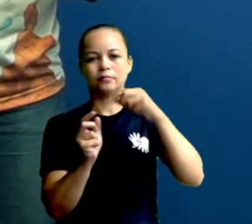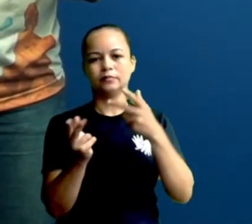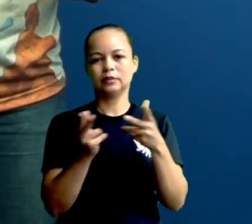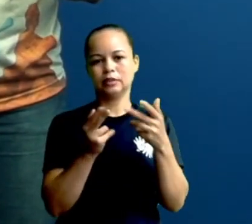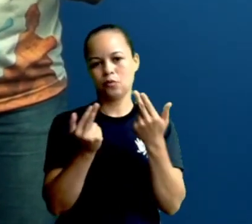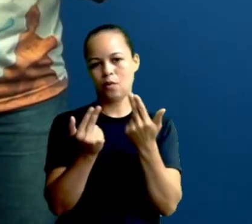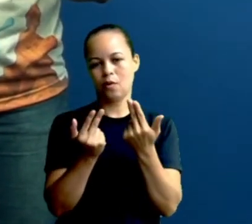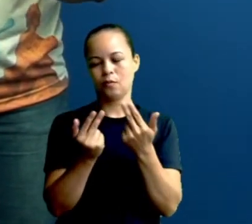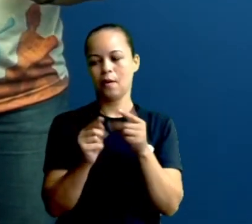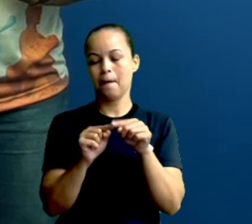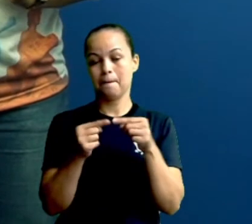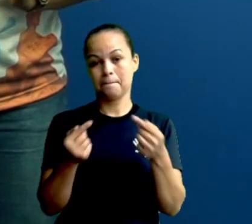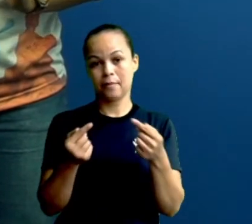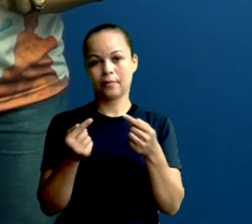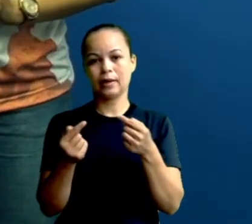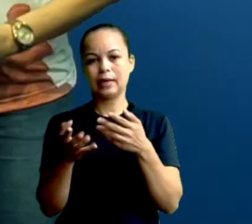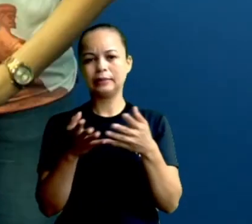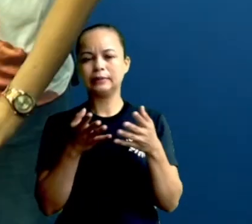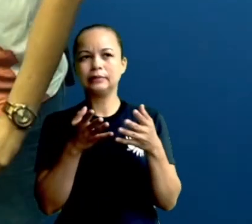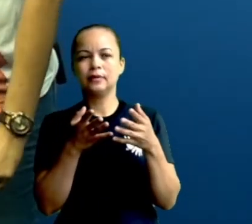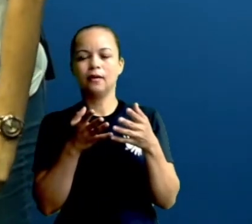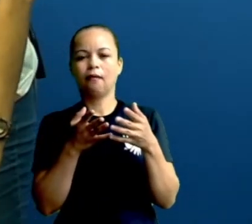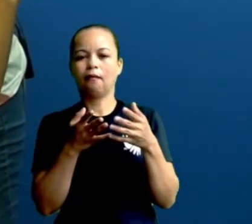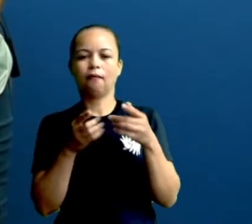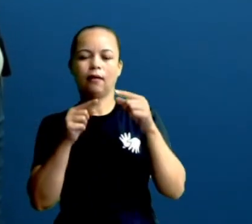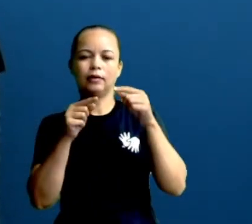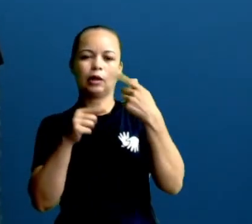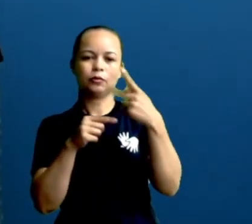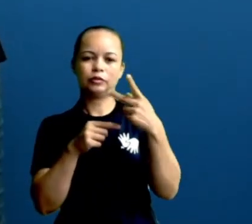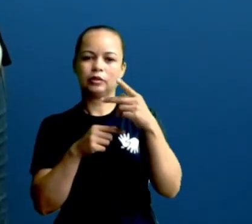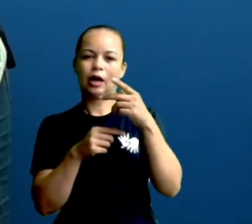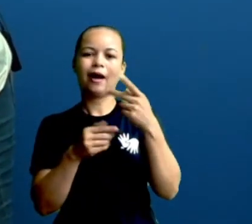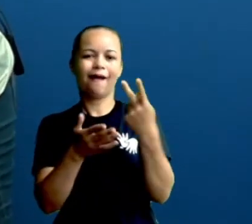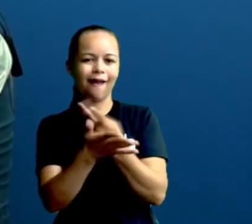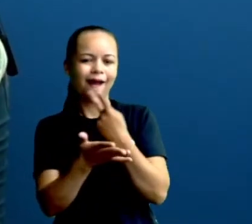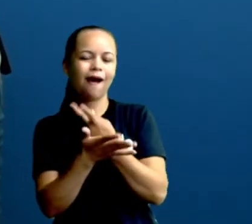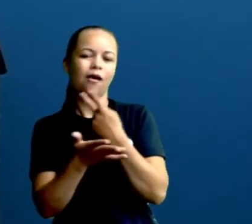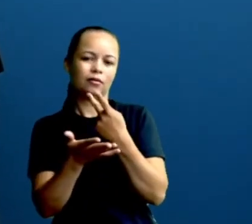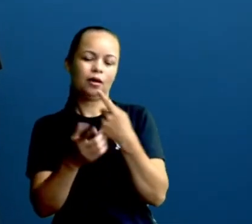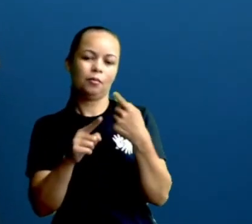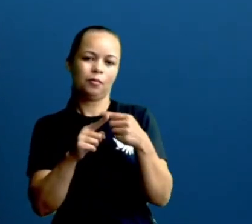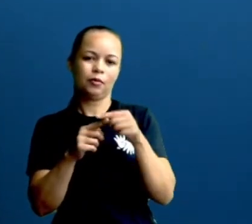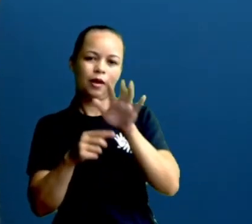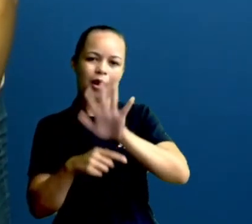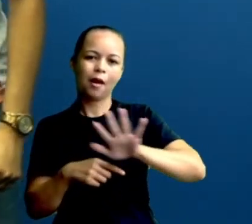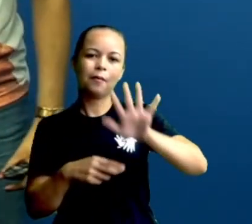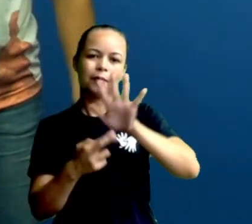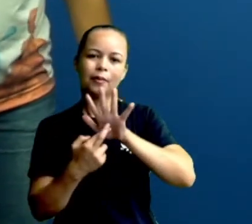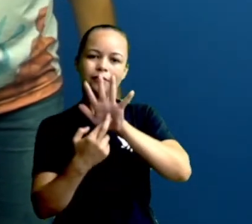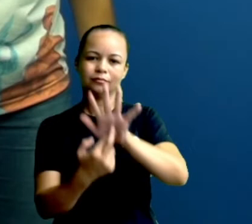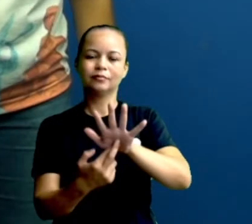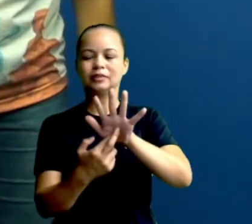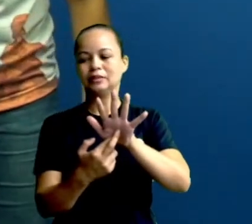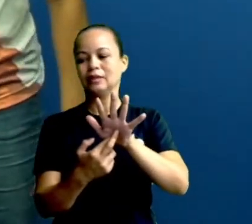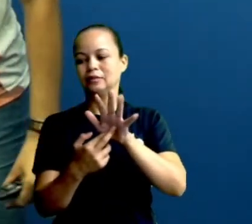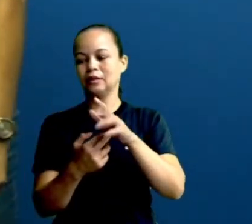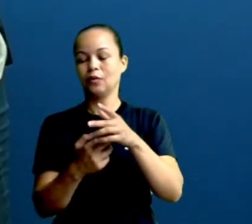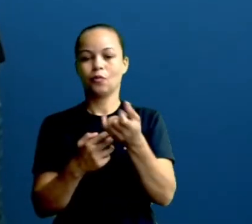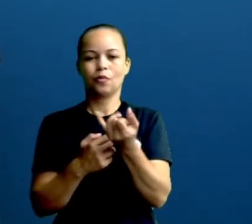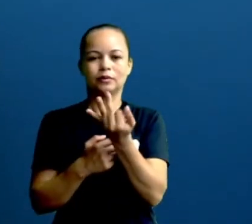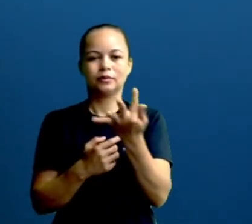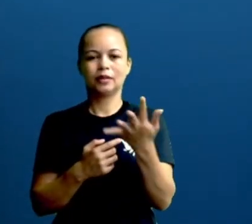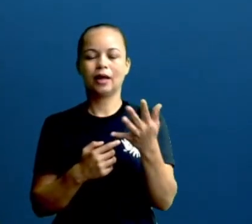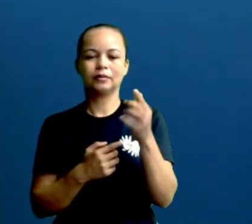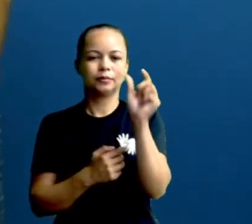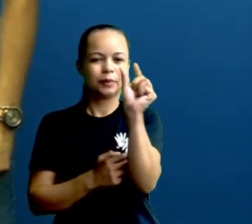iguais, tá? Então, ela não está correta por essa representação da quantidade de quadradinhos, que ele diz aqui,